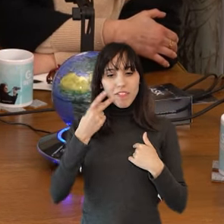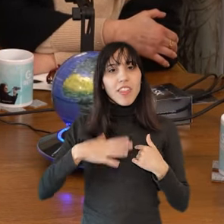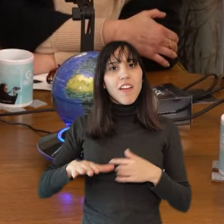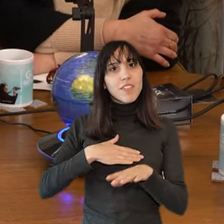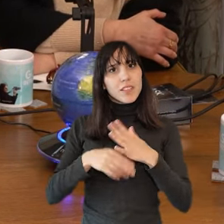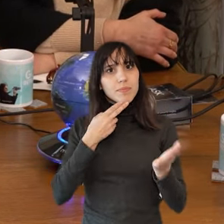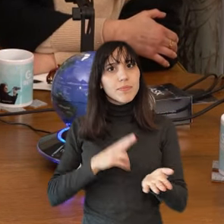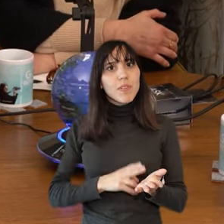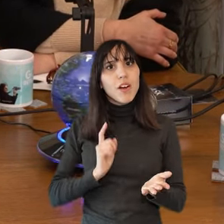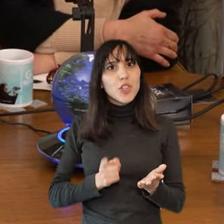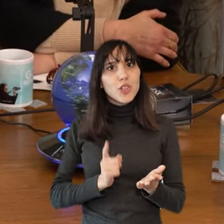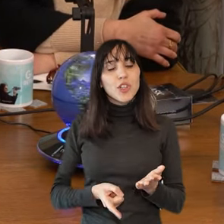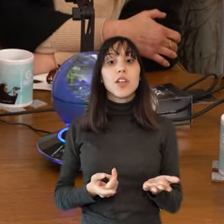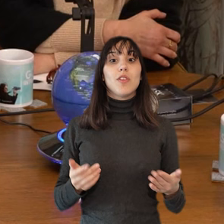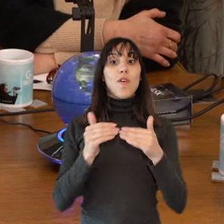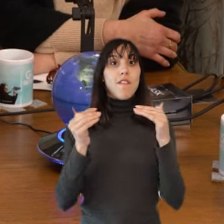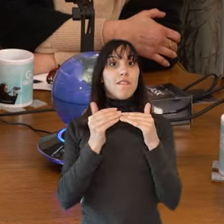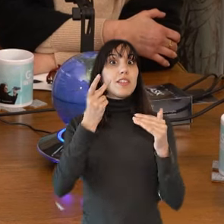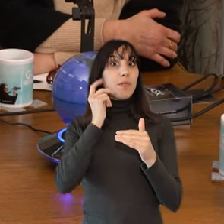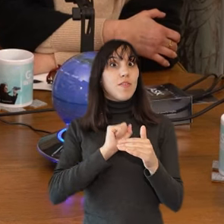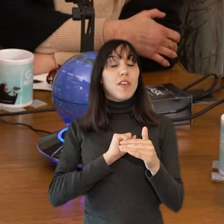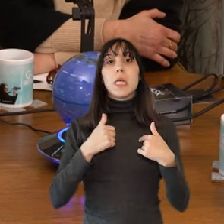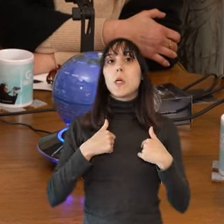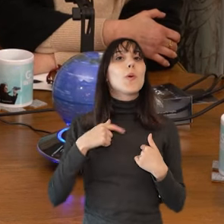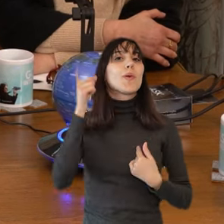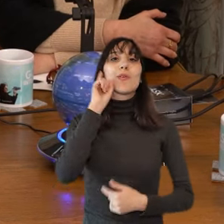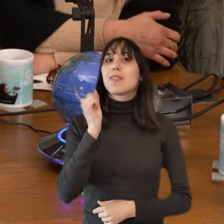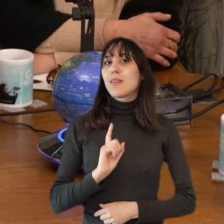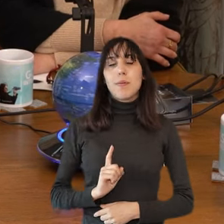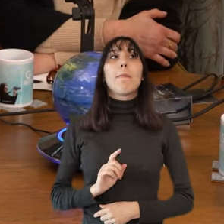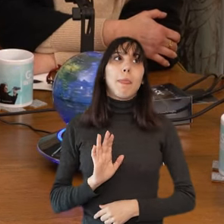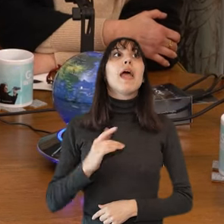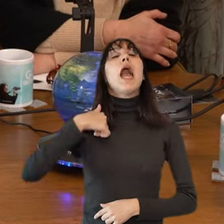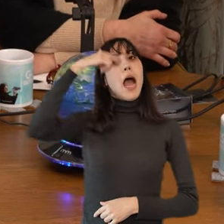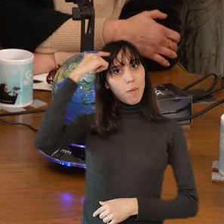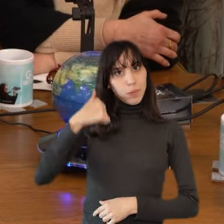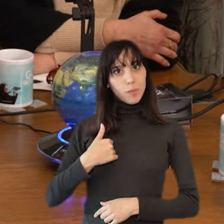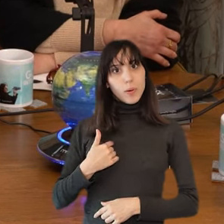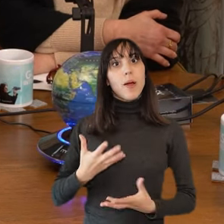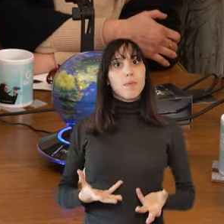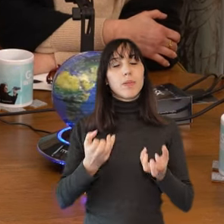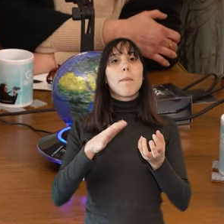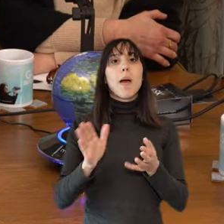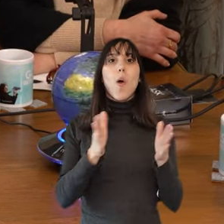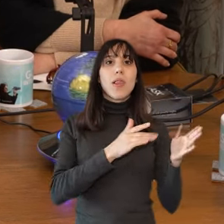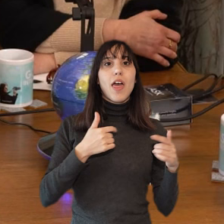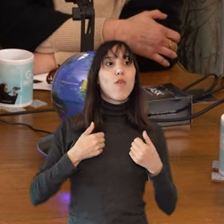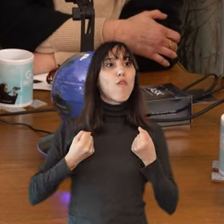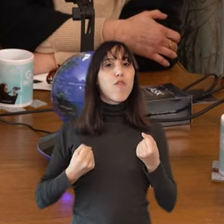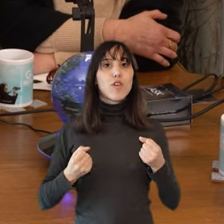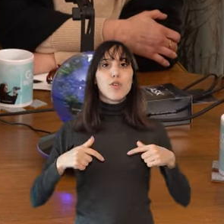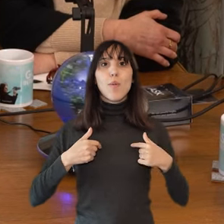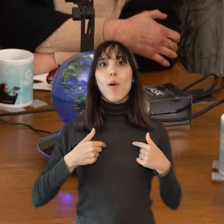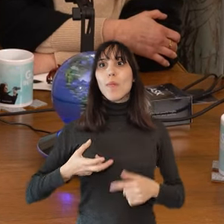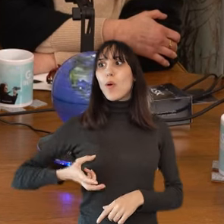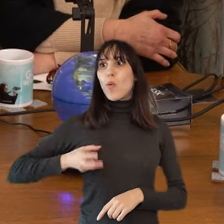vi aqui assim uma fase da minha vida em que eu não sabia bem eh alhar eu sabia o que é que eu queria mas eu não tinha a força não é Ou a